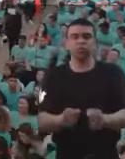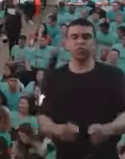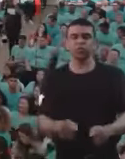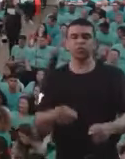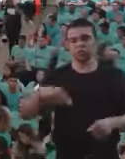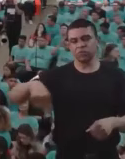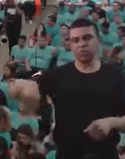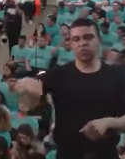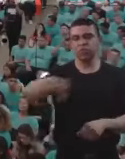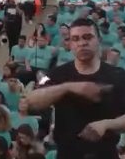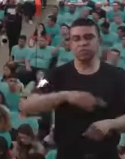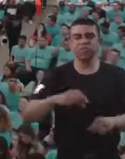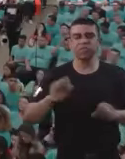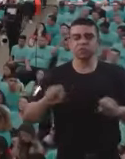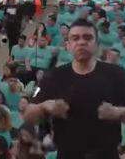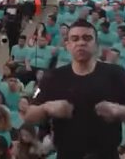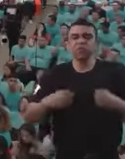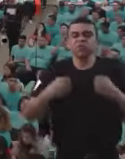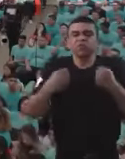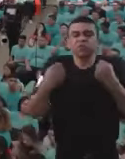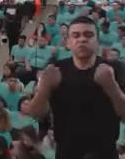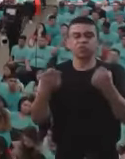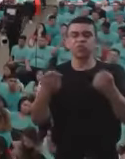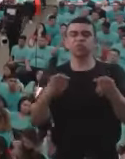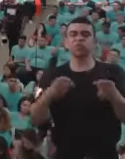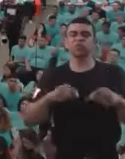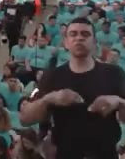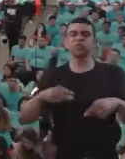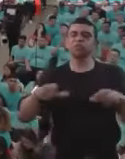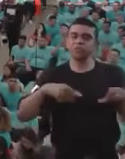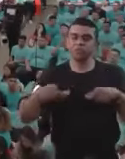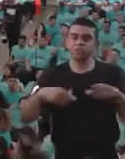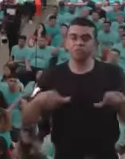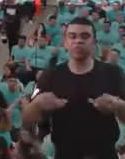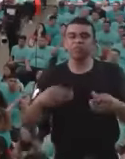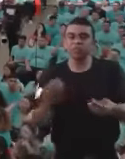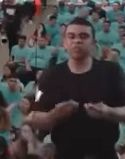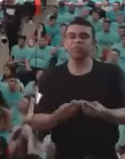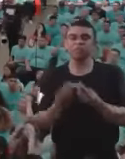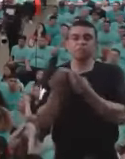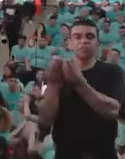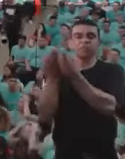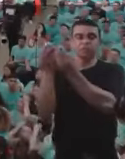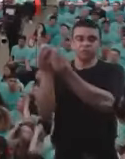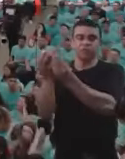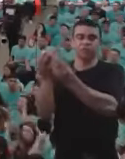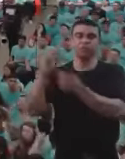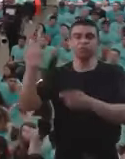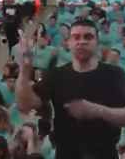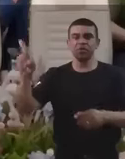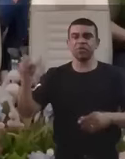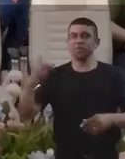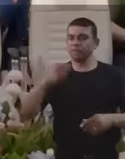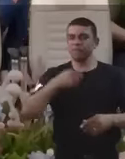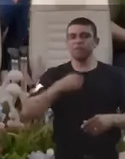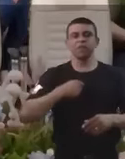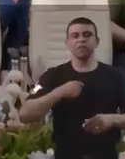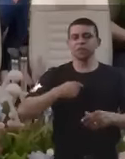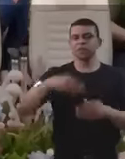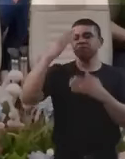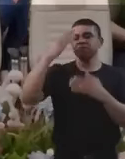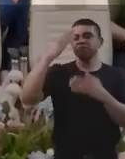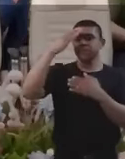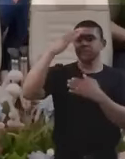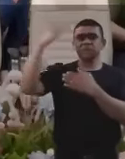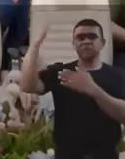para oferecer o melhor a Jesus. Eu sou sempre impactado pelo vosso